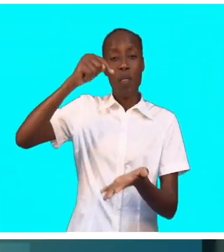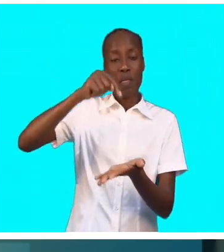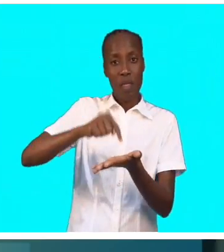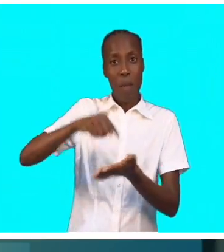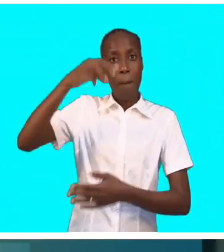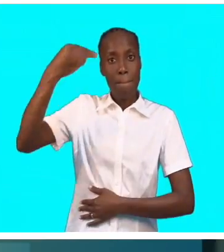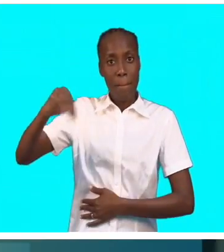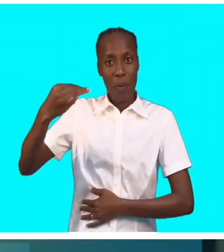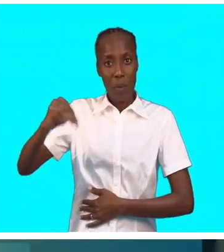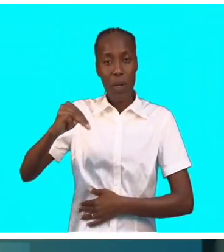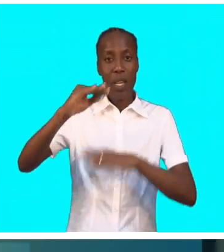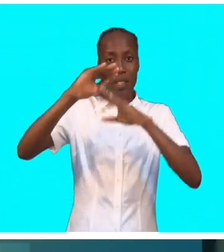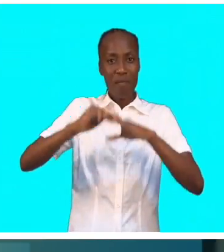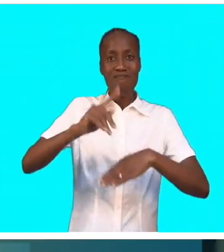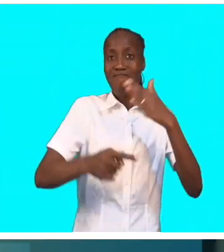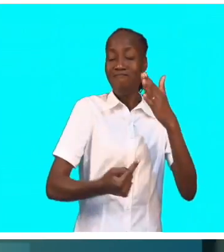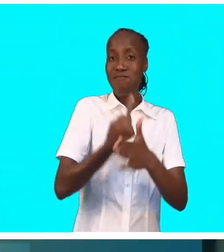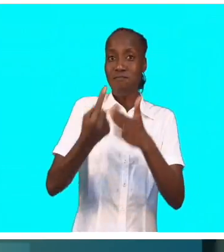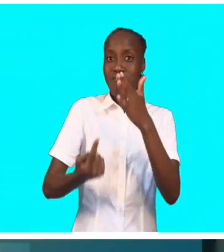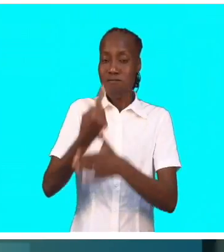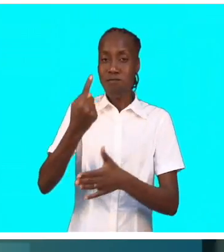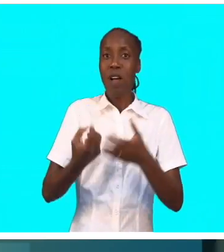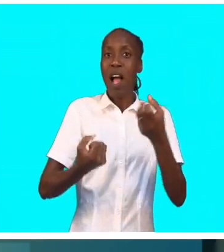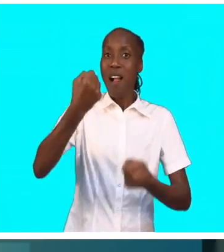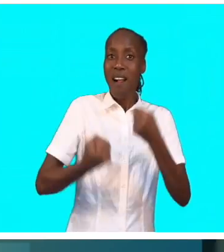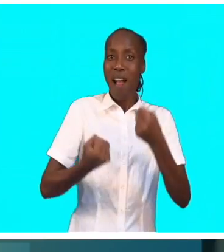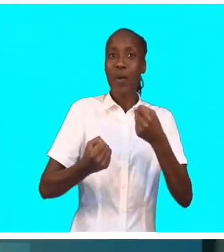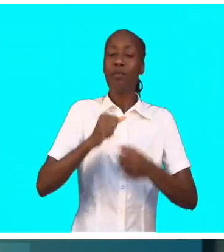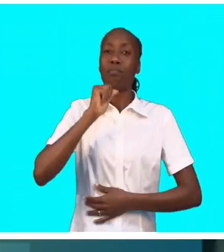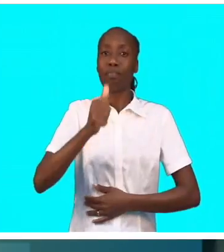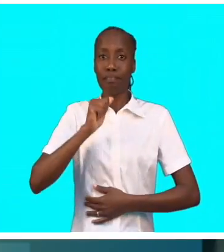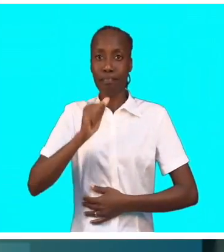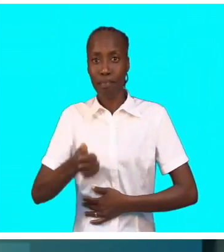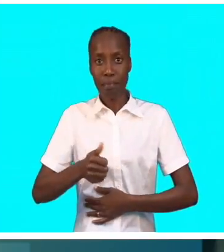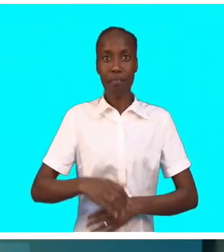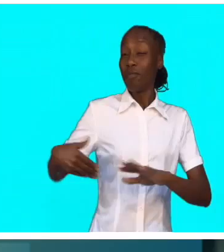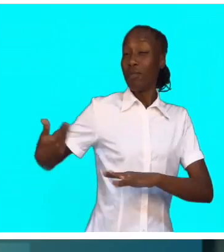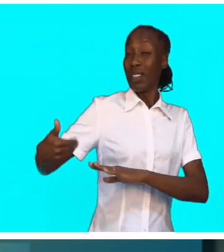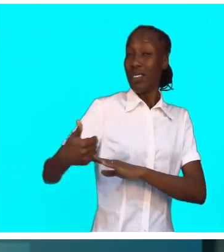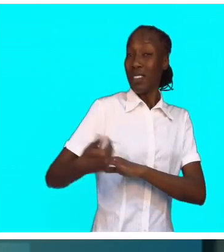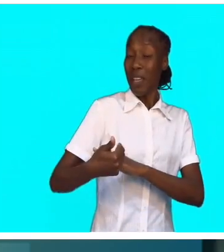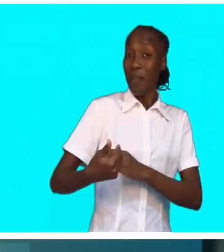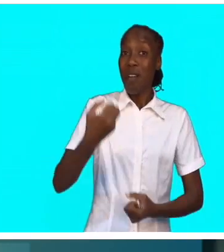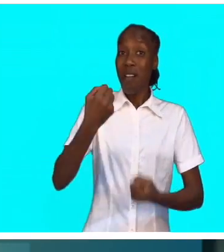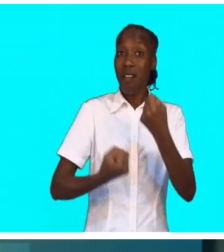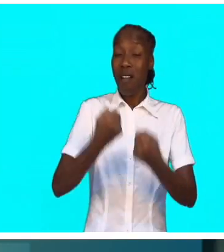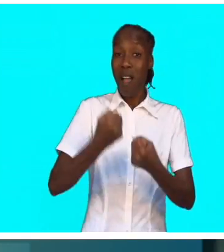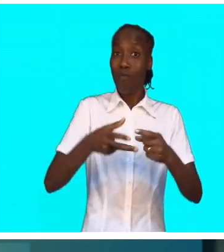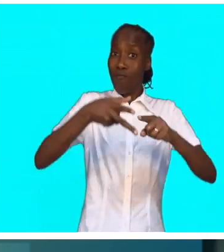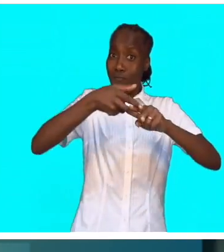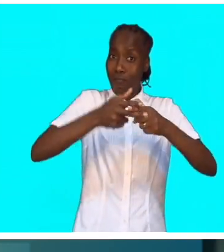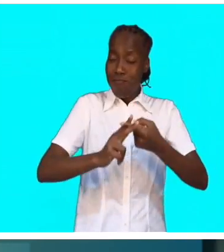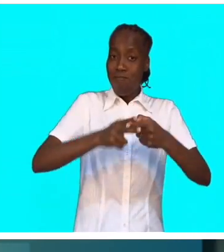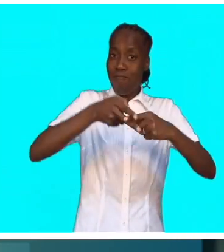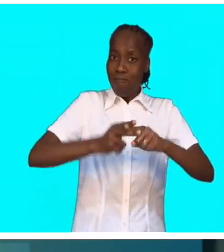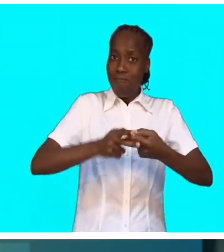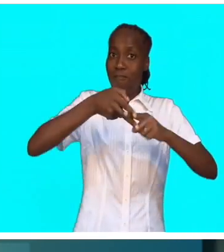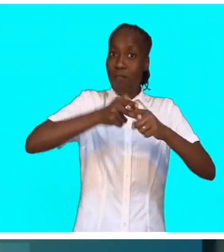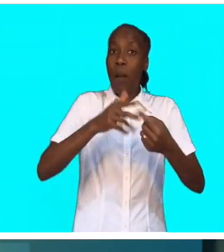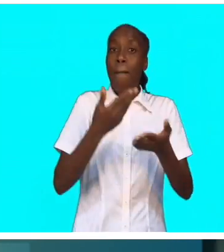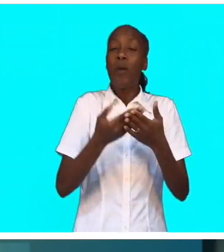município, que chegam até a criar danos aos automobilistas. Sempre nós levamos os caras à